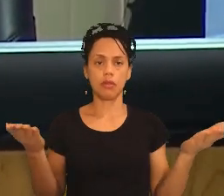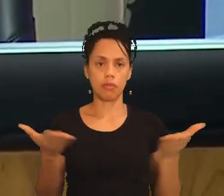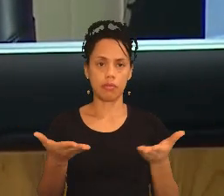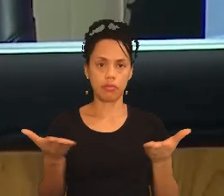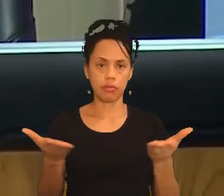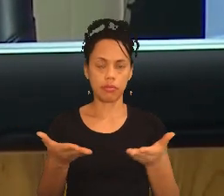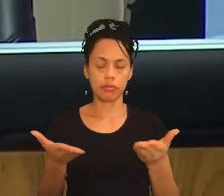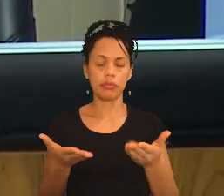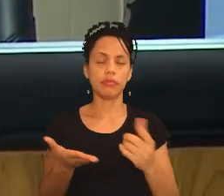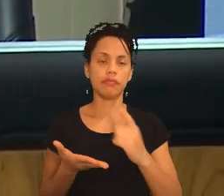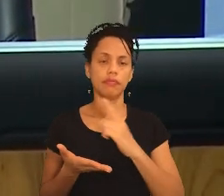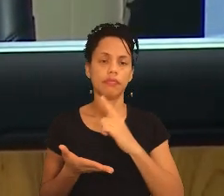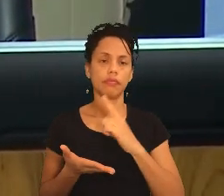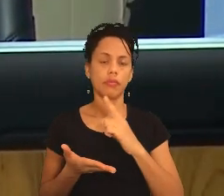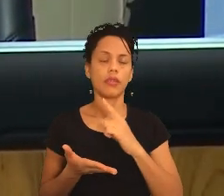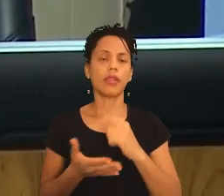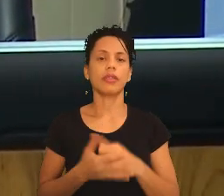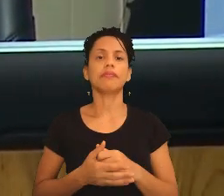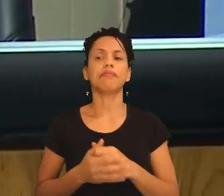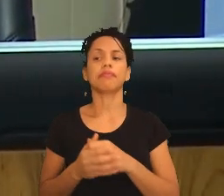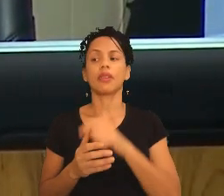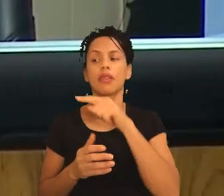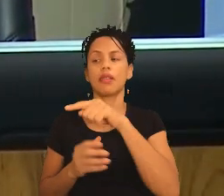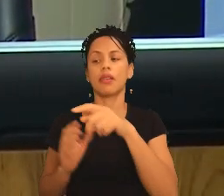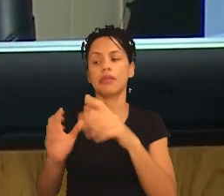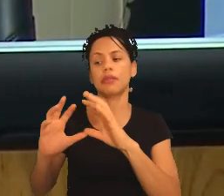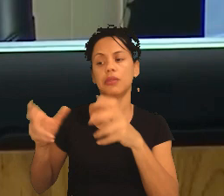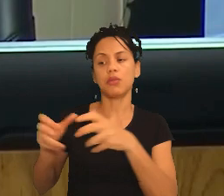militar. Mas, para a história,